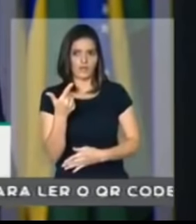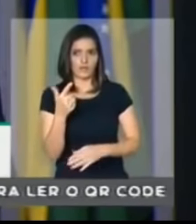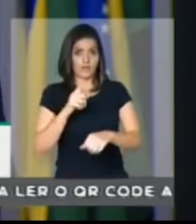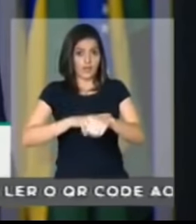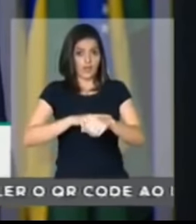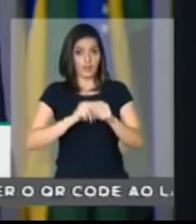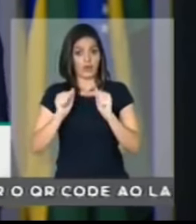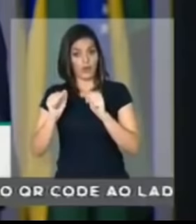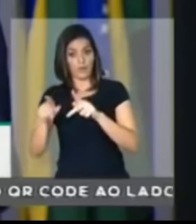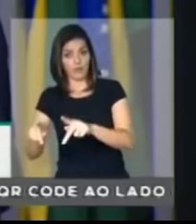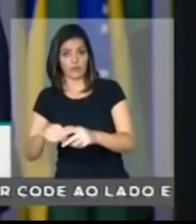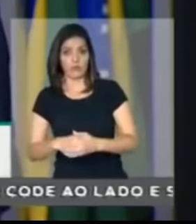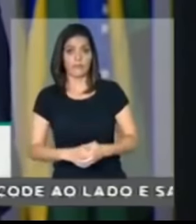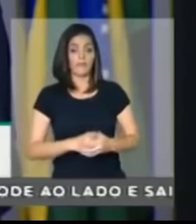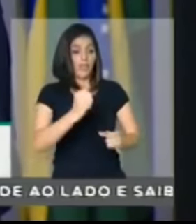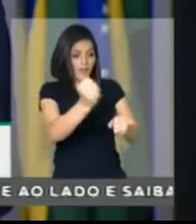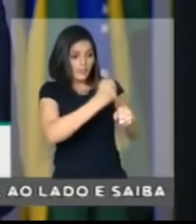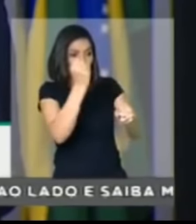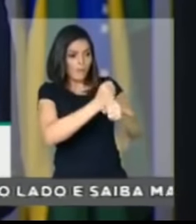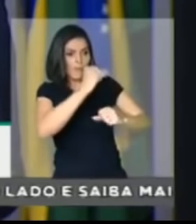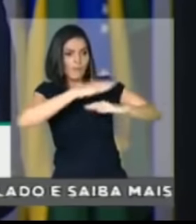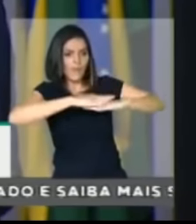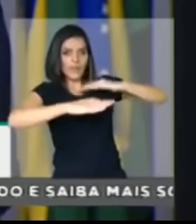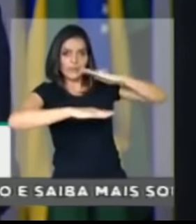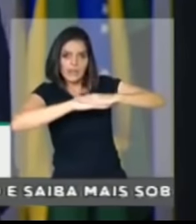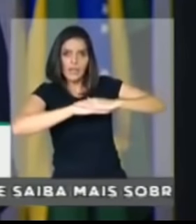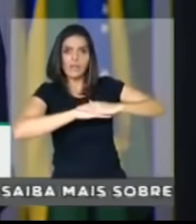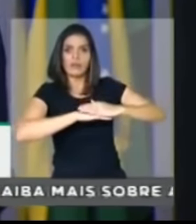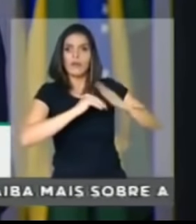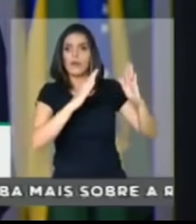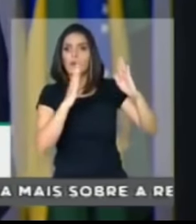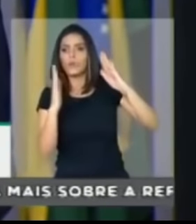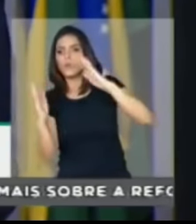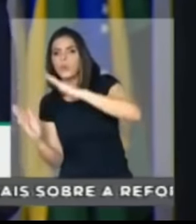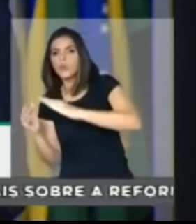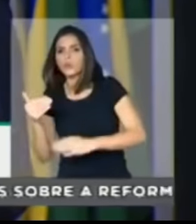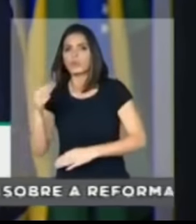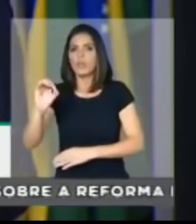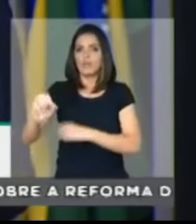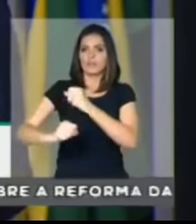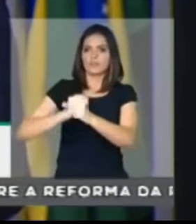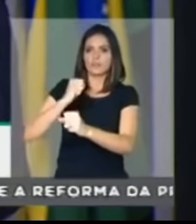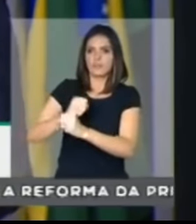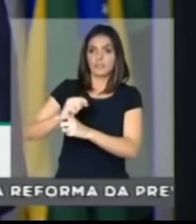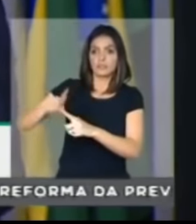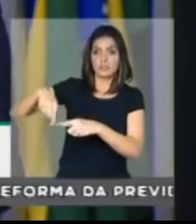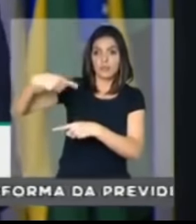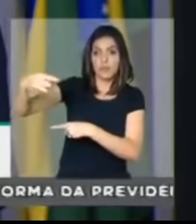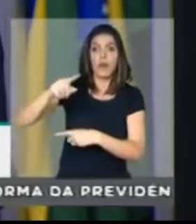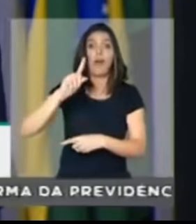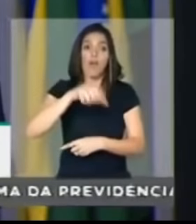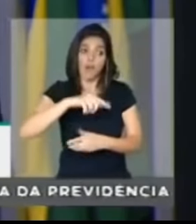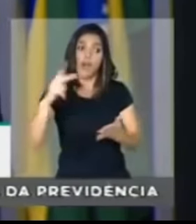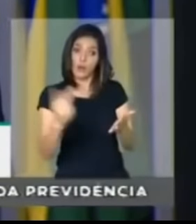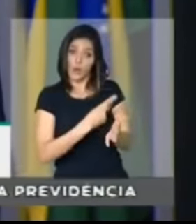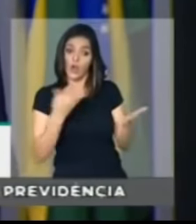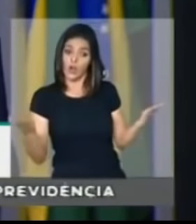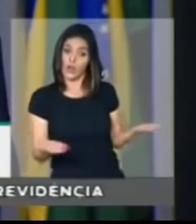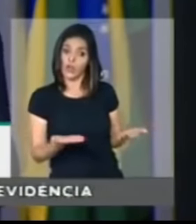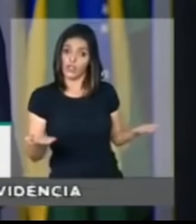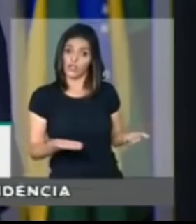aposentar. O pedreiro se aposenta 10 anos mais tarde do que o engenheiro da obra. É o que acontece